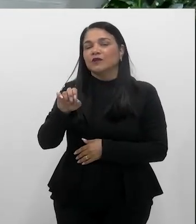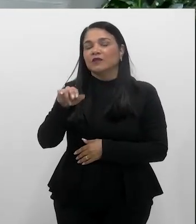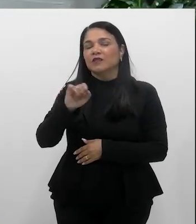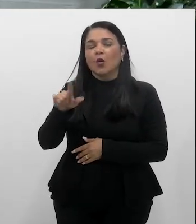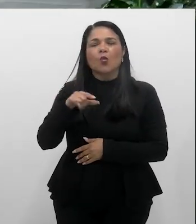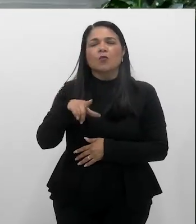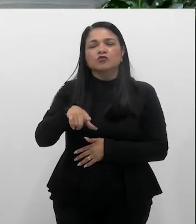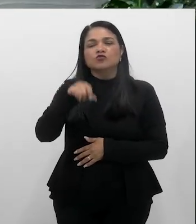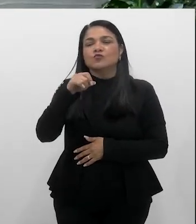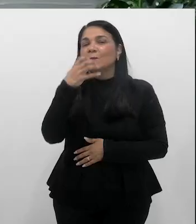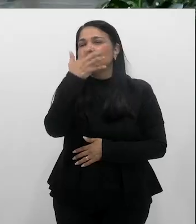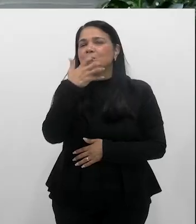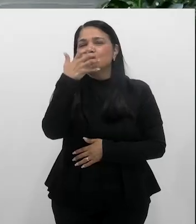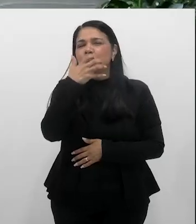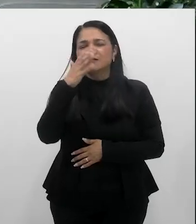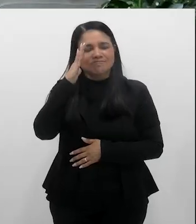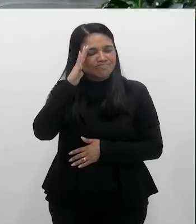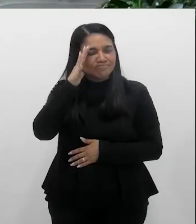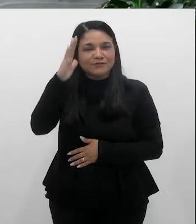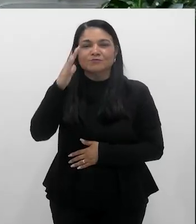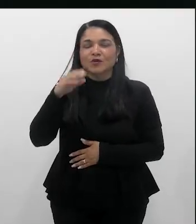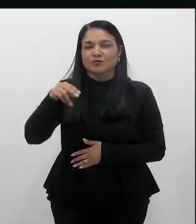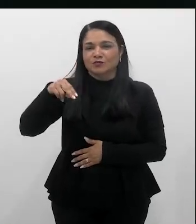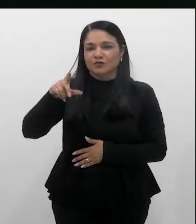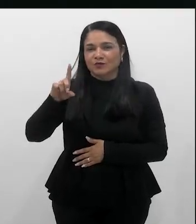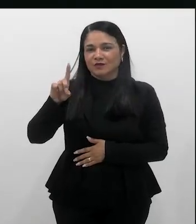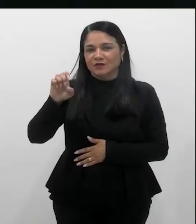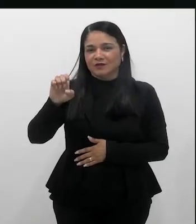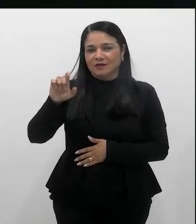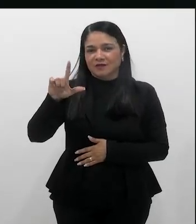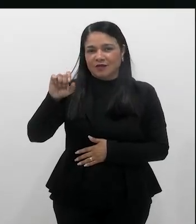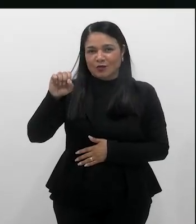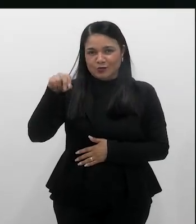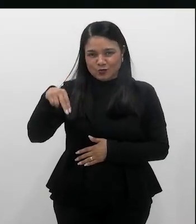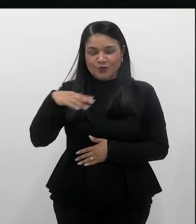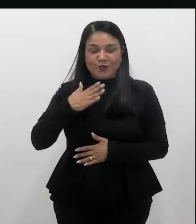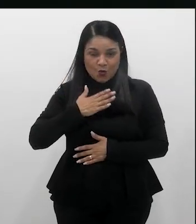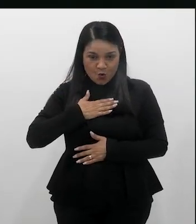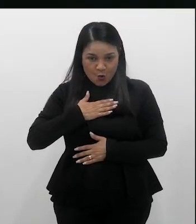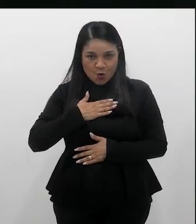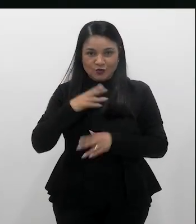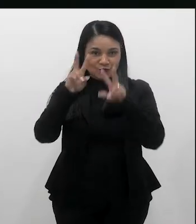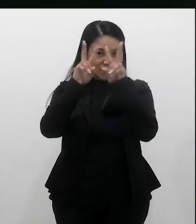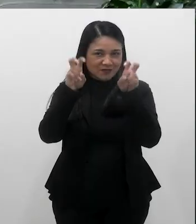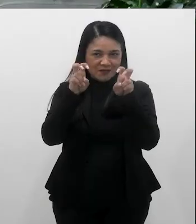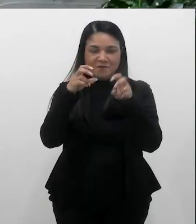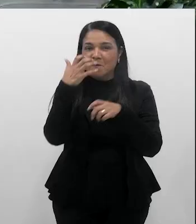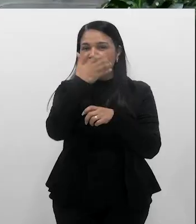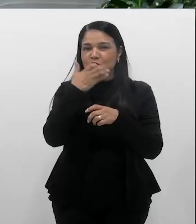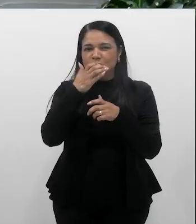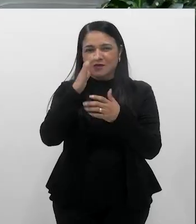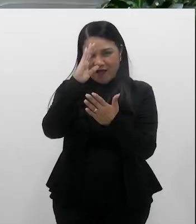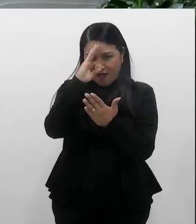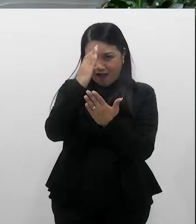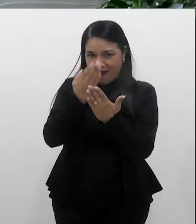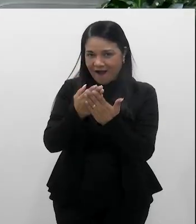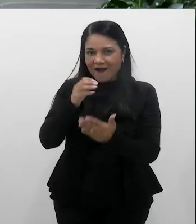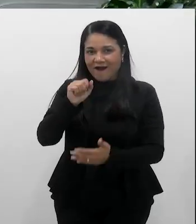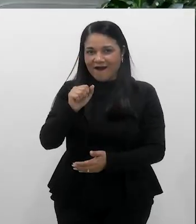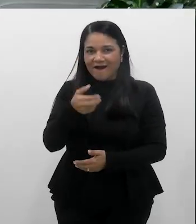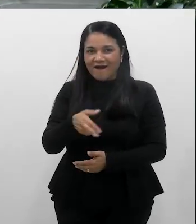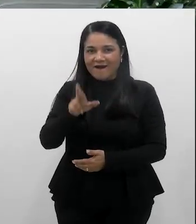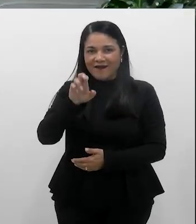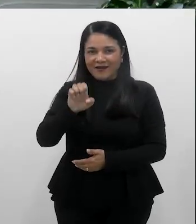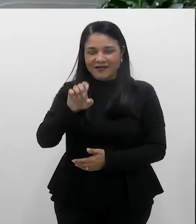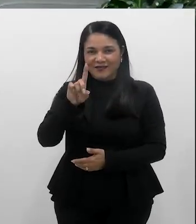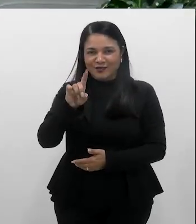sua música preferida do Delcio Carvalho? Eu gosto de Acreditar. Acreditar sempre, né?